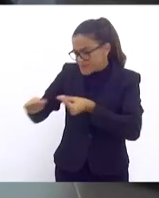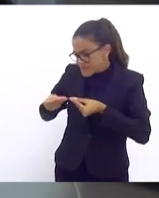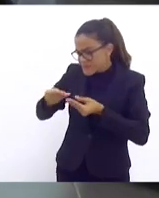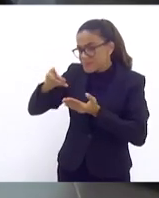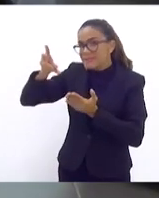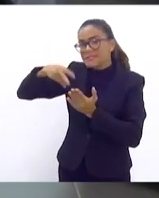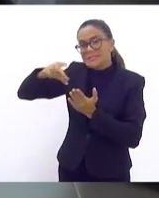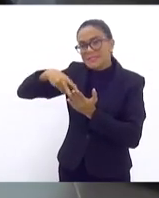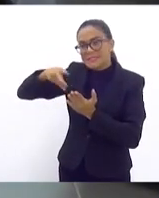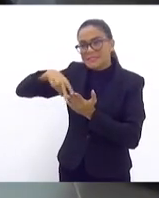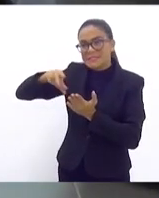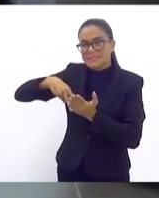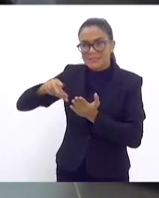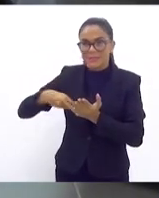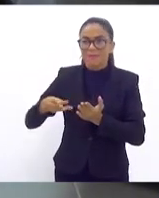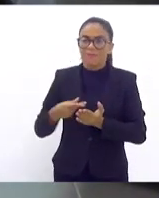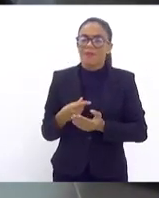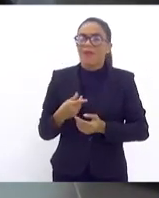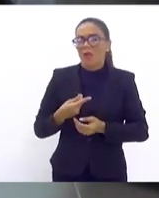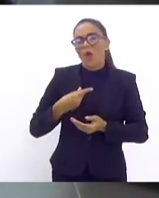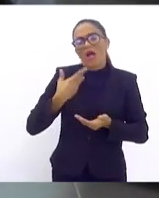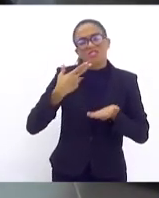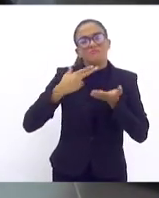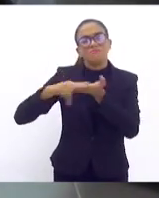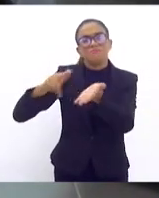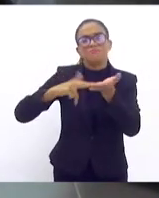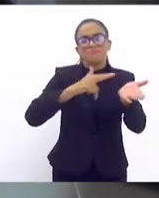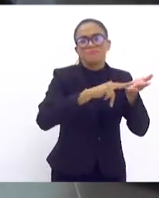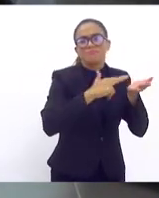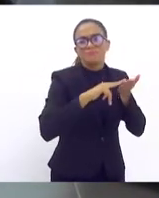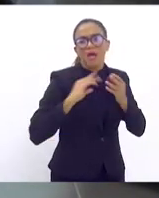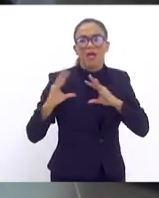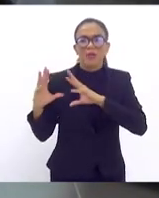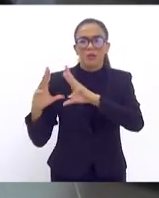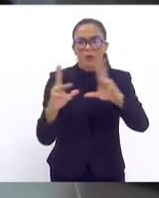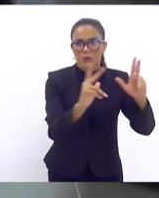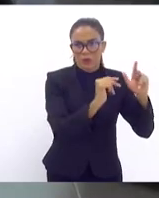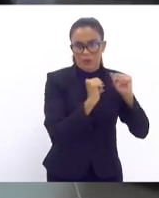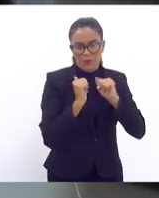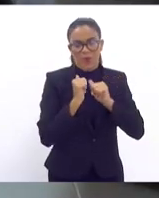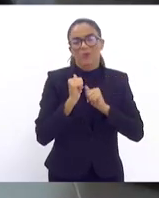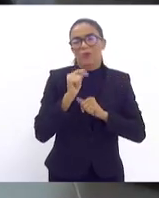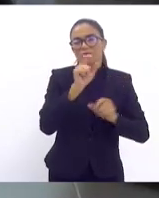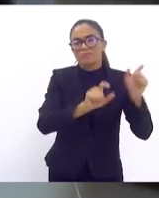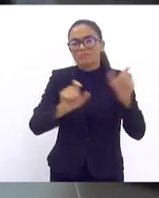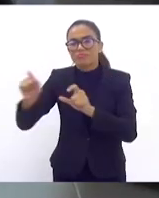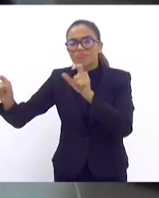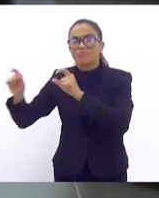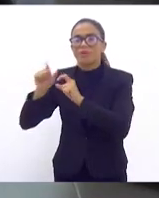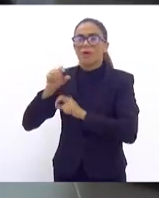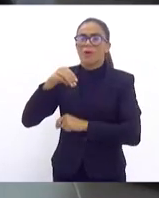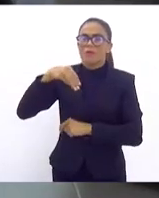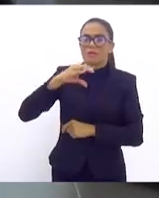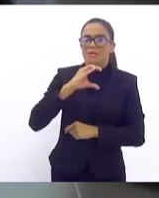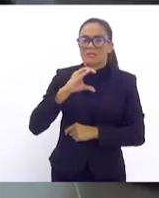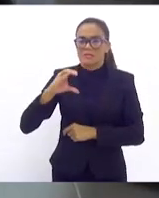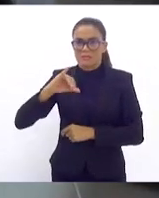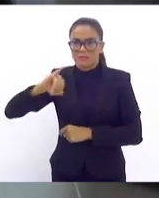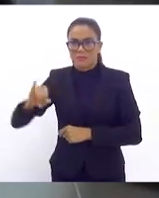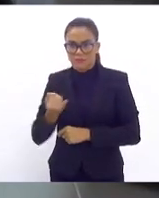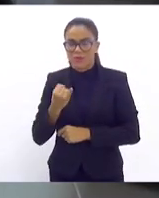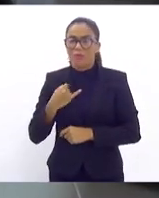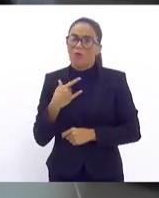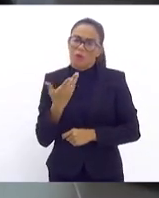citado todo, mandado para todos os membros da CCJ. Então, eu queria fazer